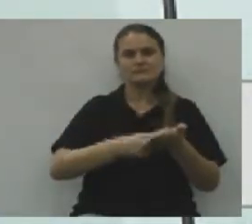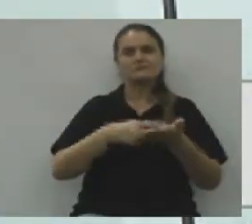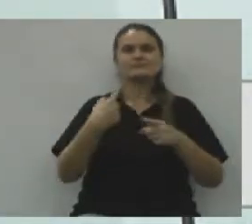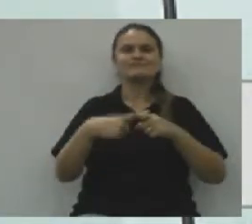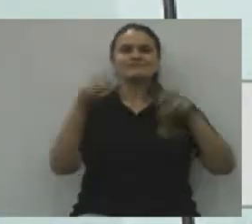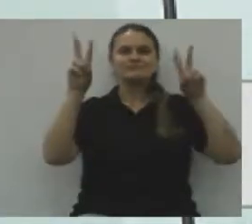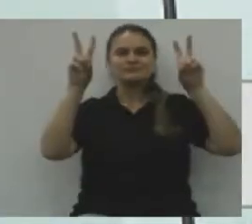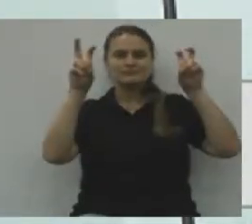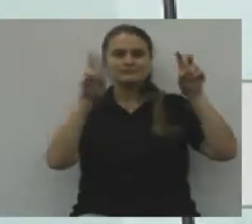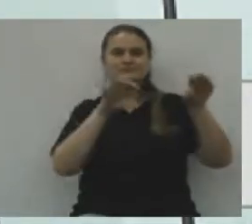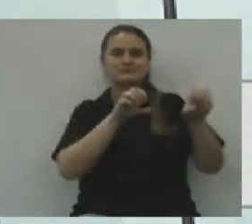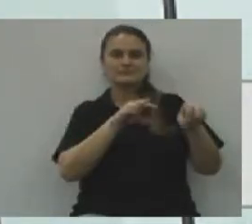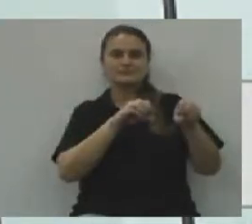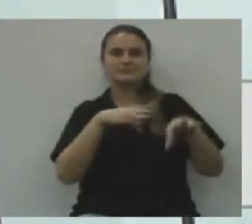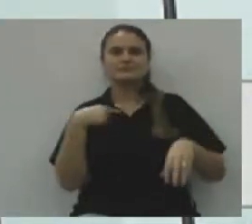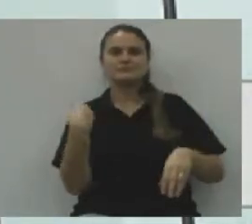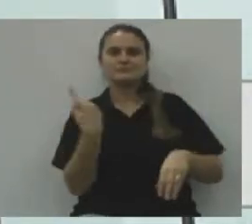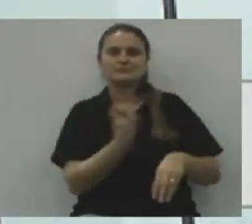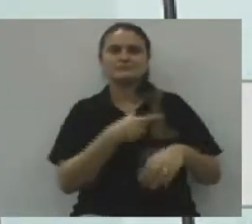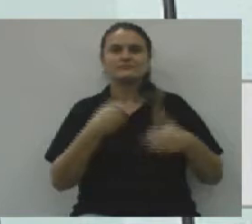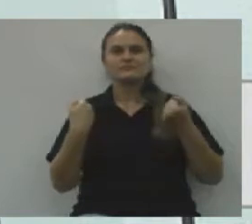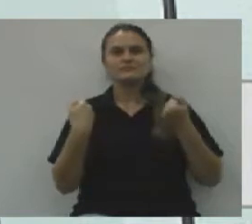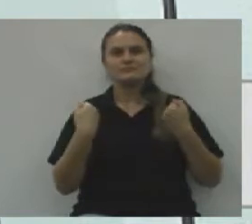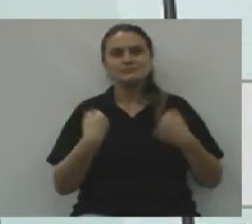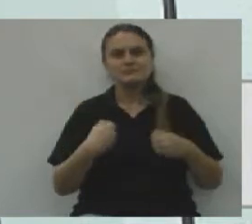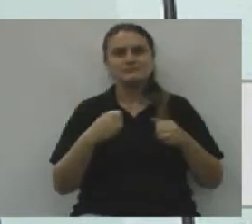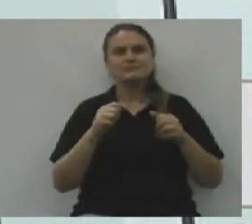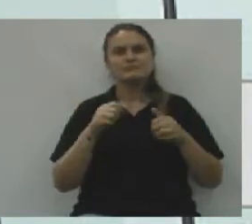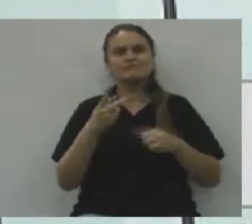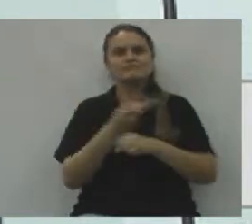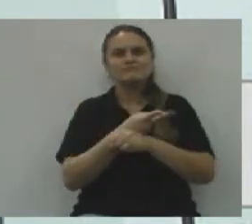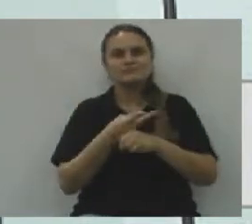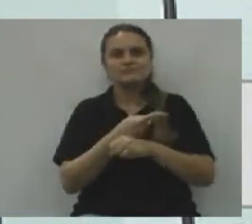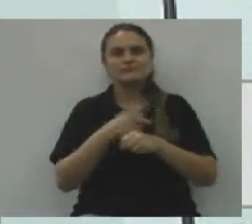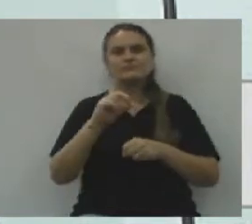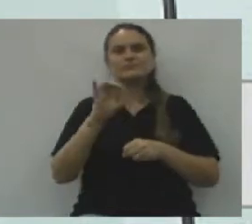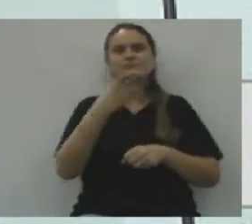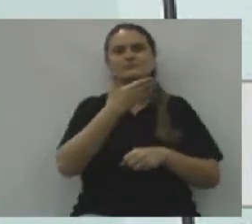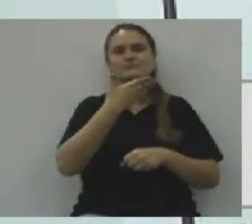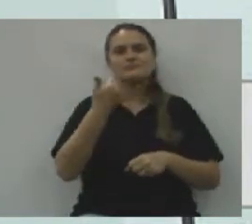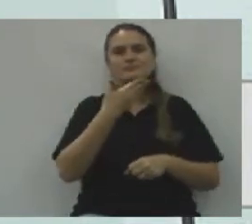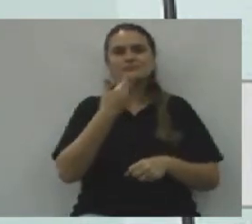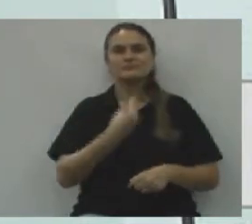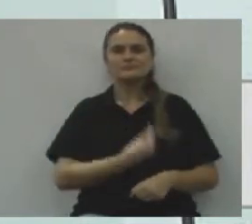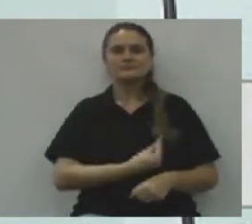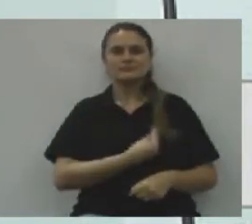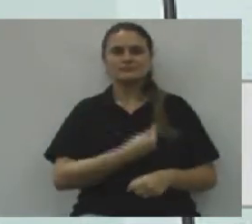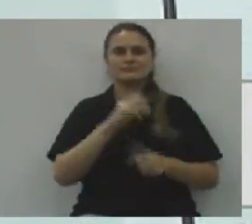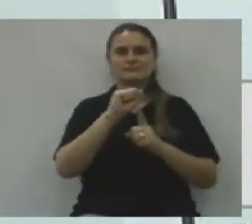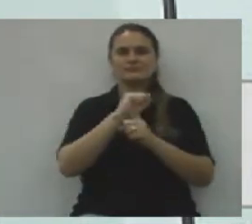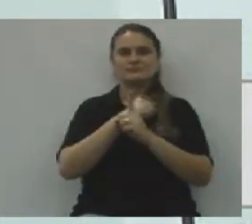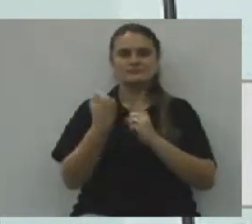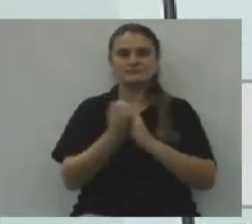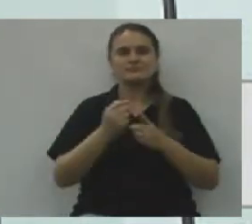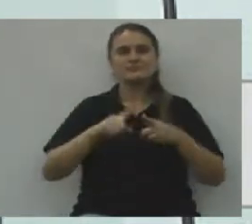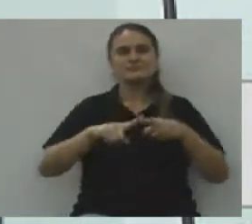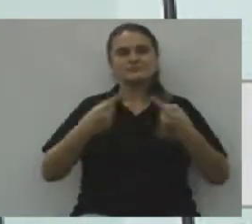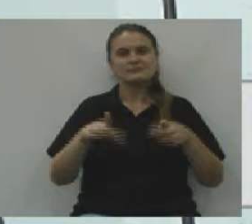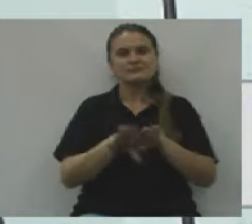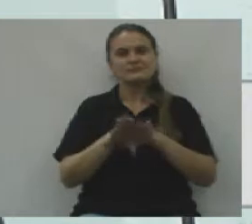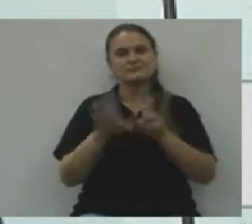da educação é que nós poderemos buscar não só a melhoria de vida da nossa sociedade, mas